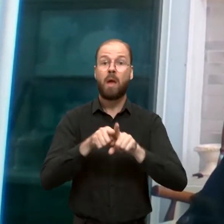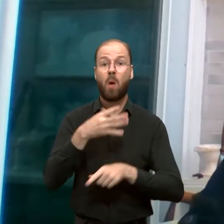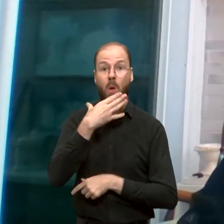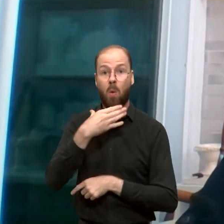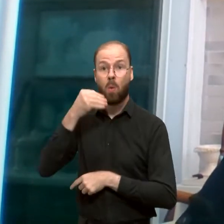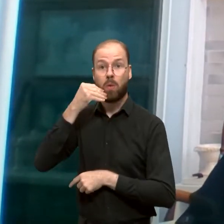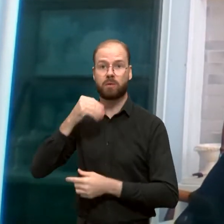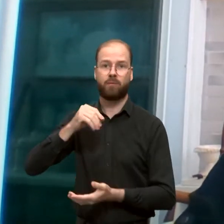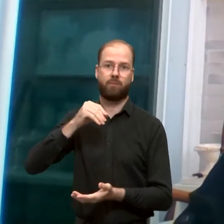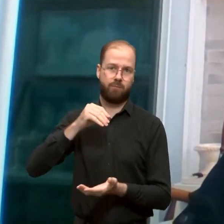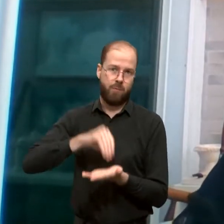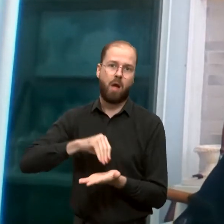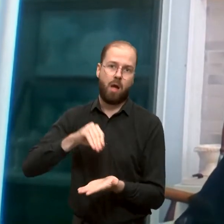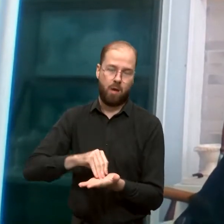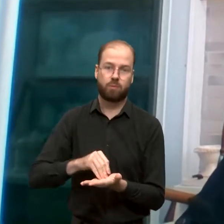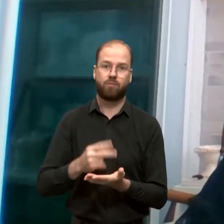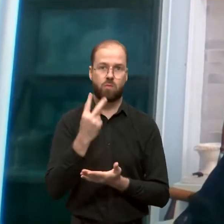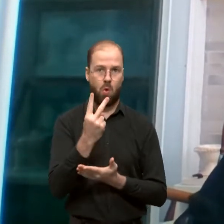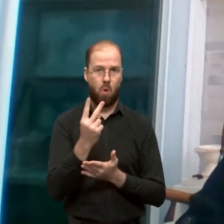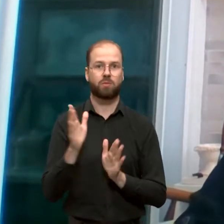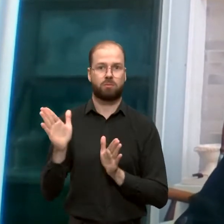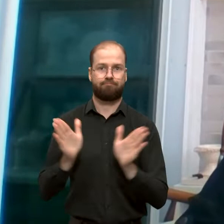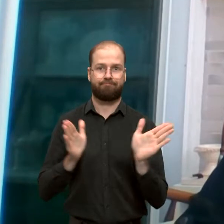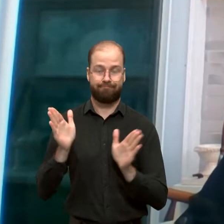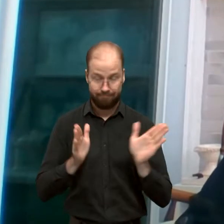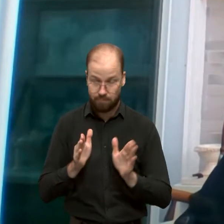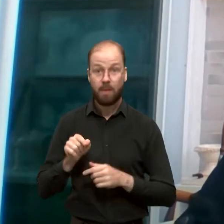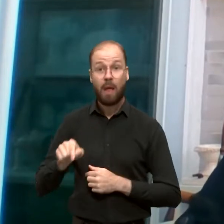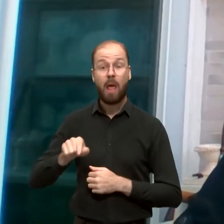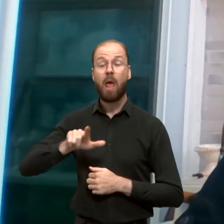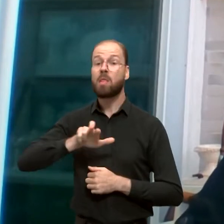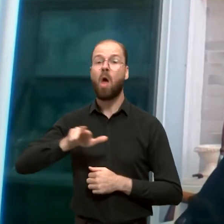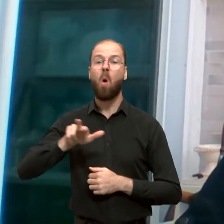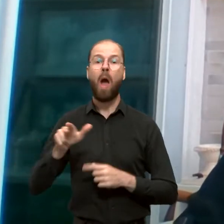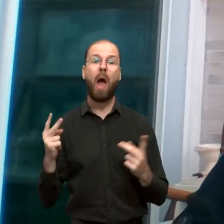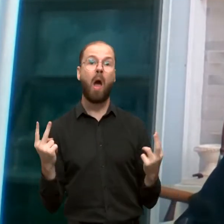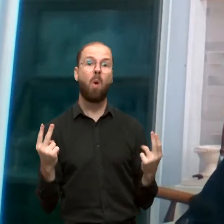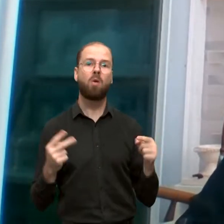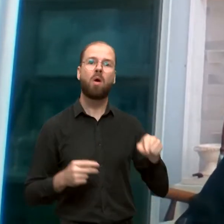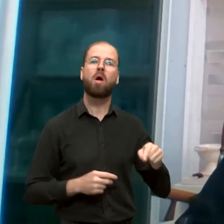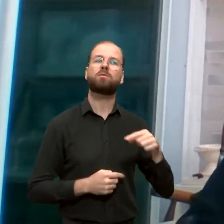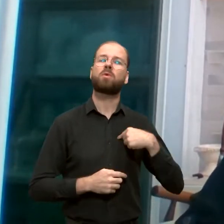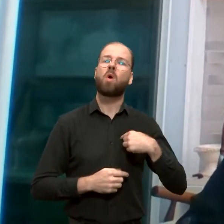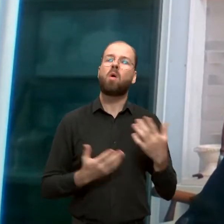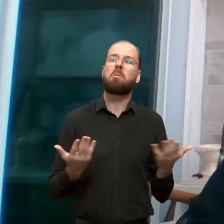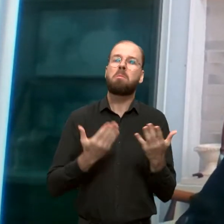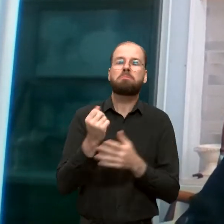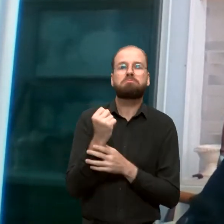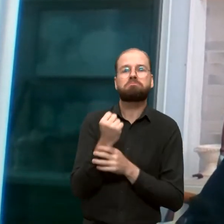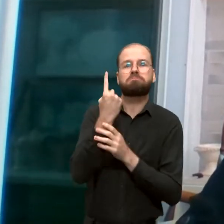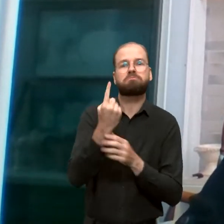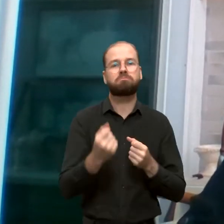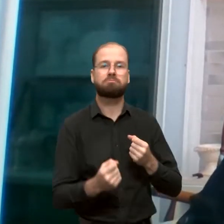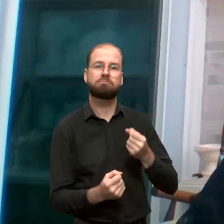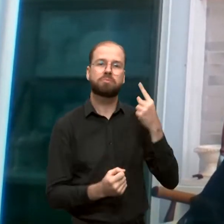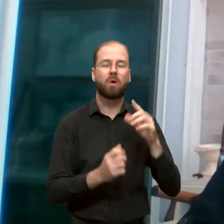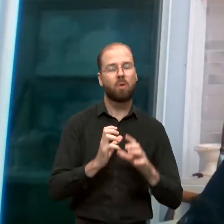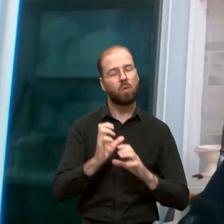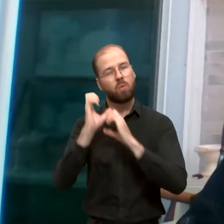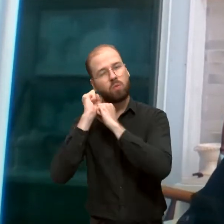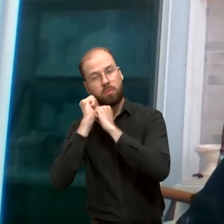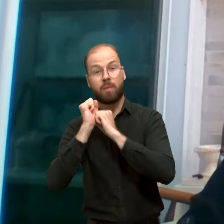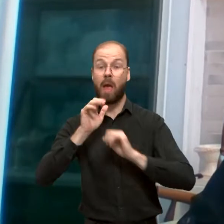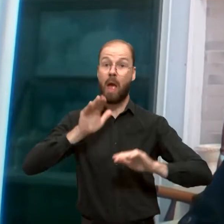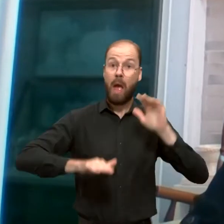acaba pegando esses dois parâmetros, mas ela não é a mesma coisa de uma noite mal dormida, porque às vezes a pessoa deita e dorme logo, ela